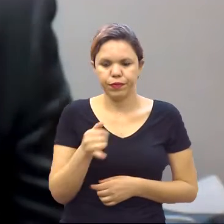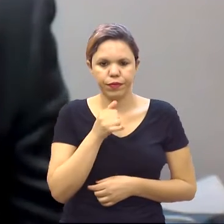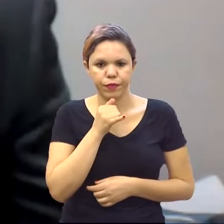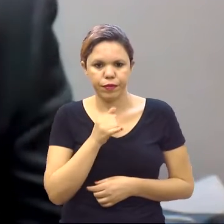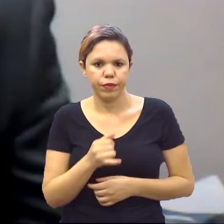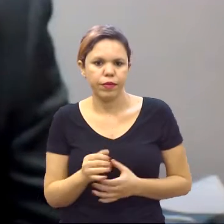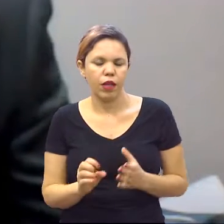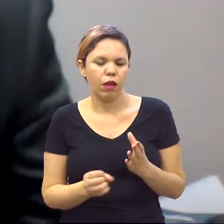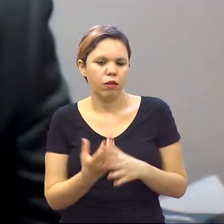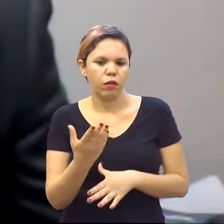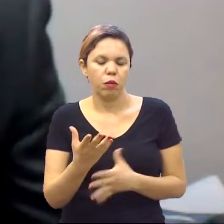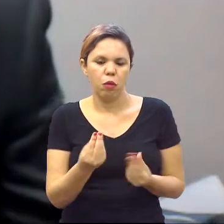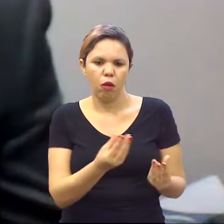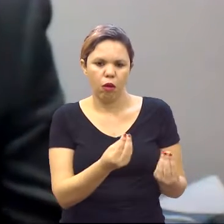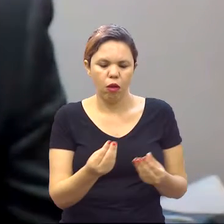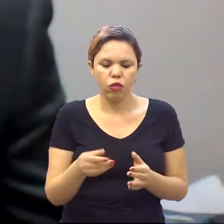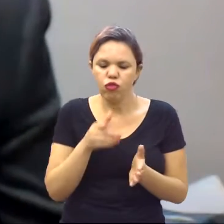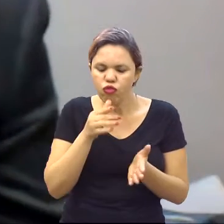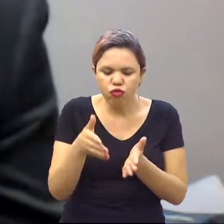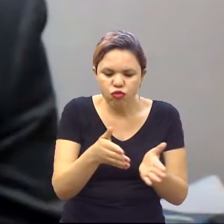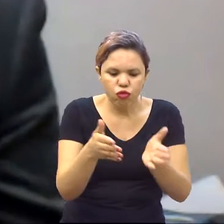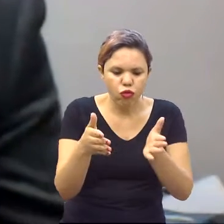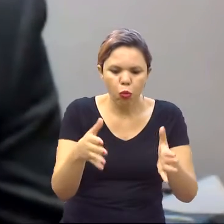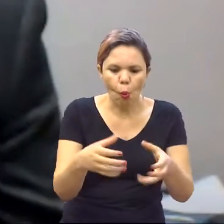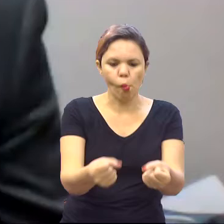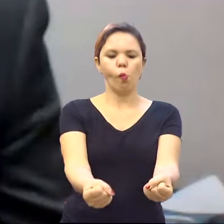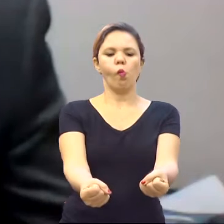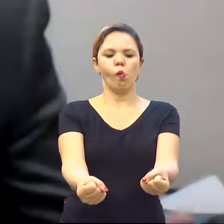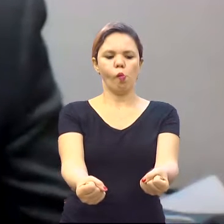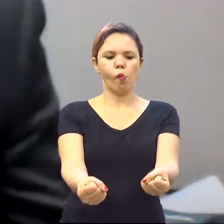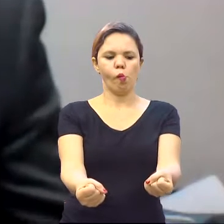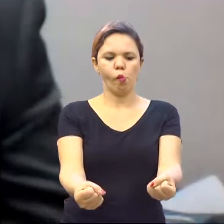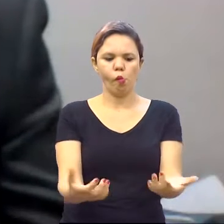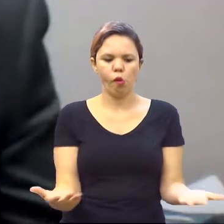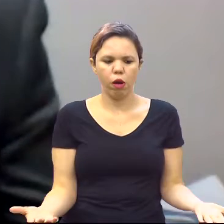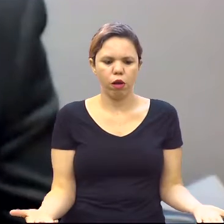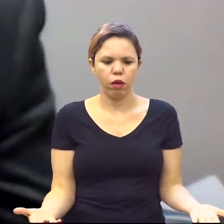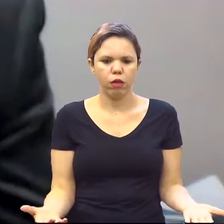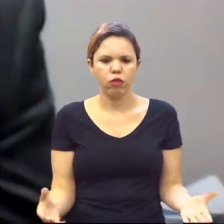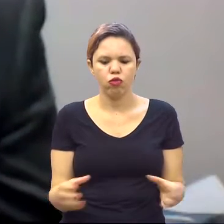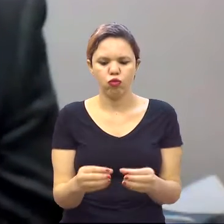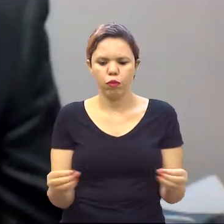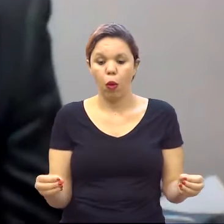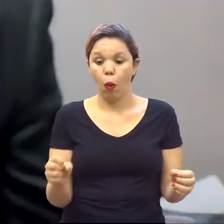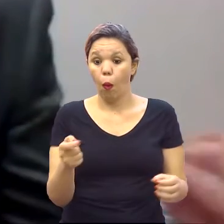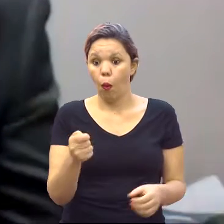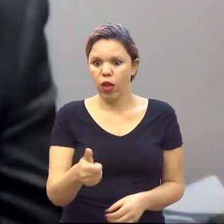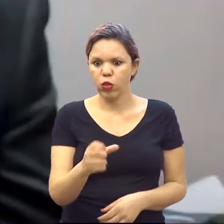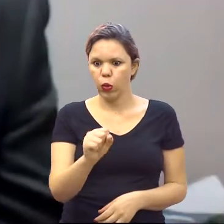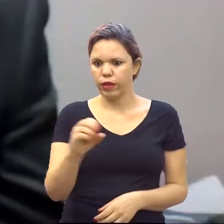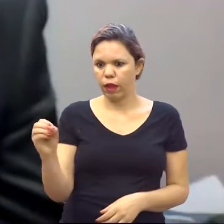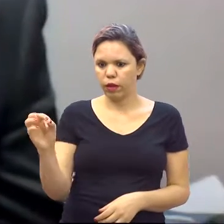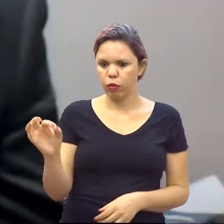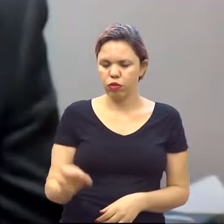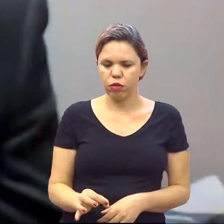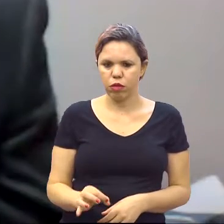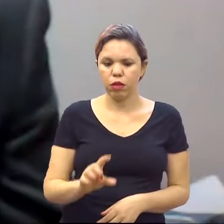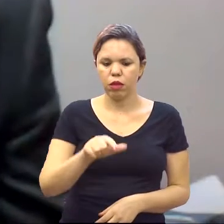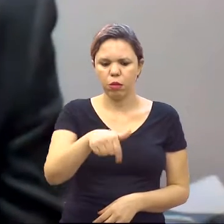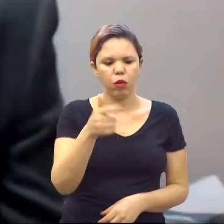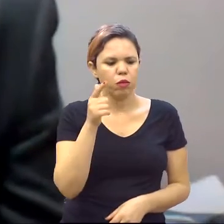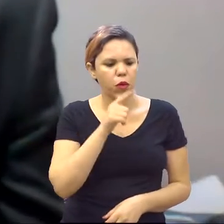foi, por exemplo, a morte das nascentes, na ocasião, em quase 80%, a revitalização,